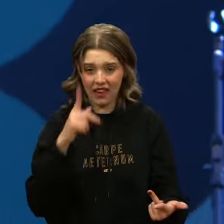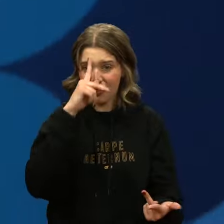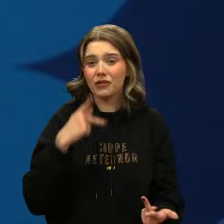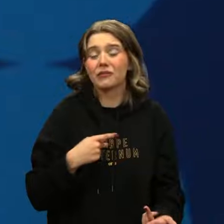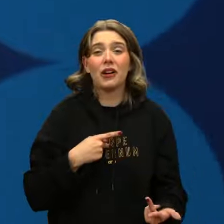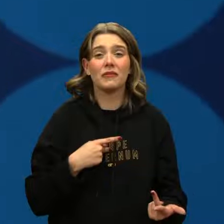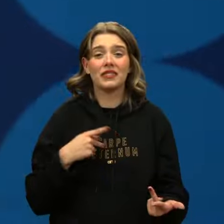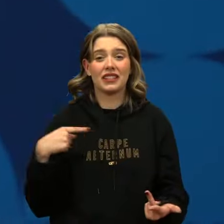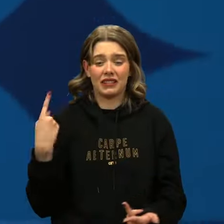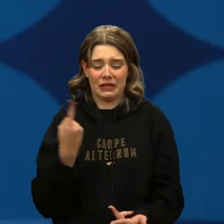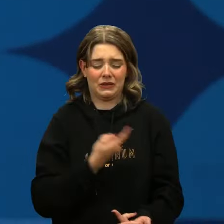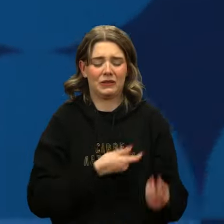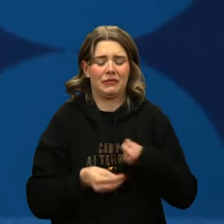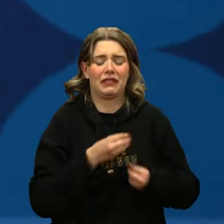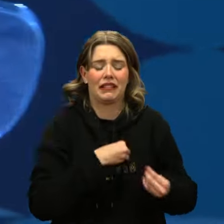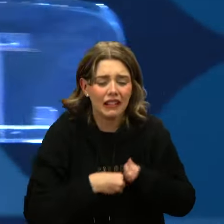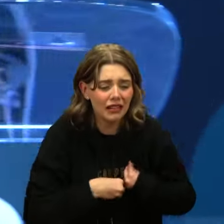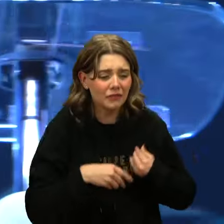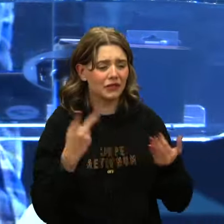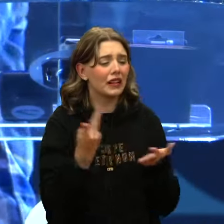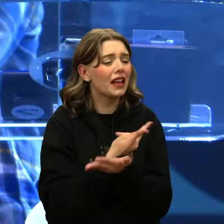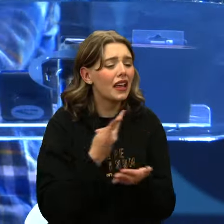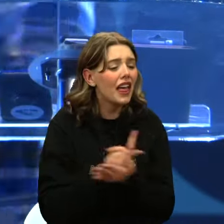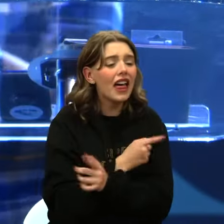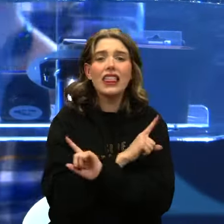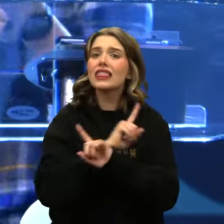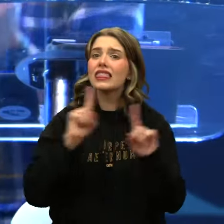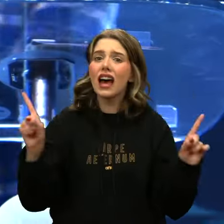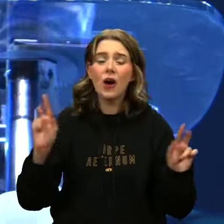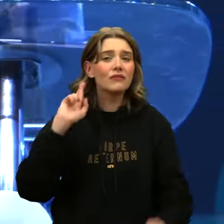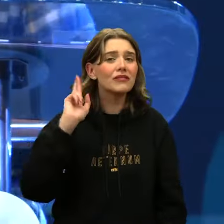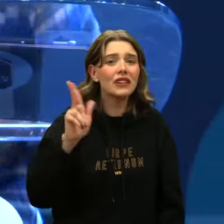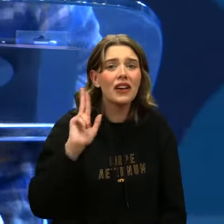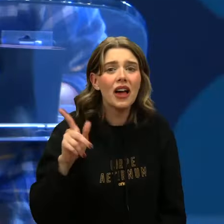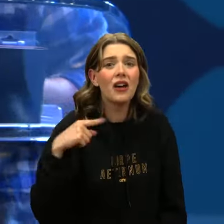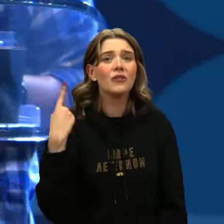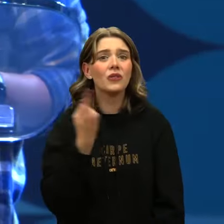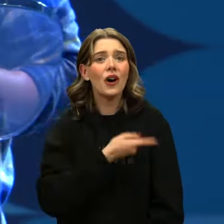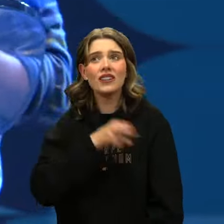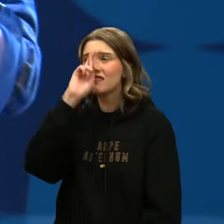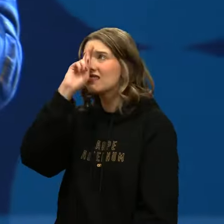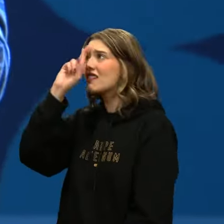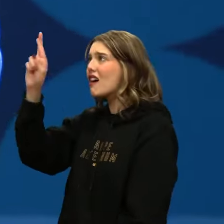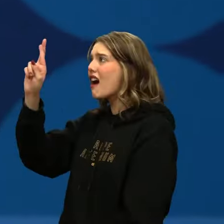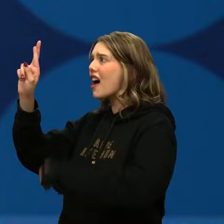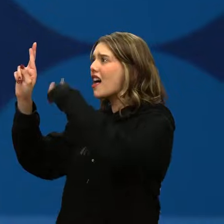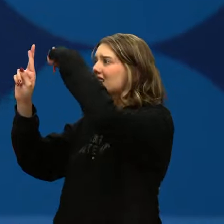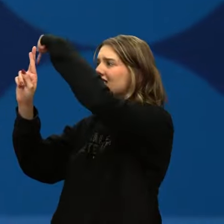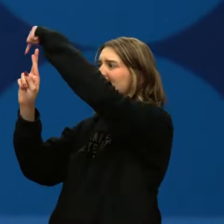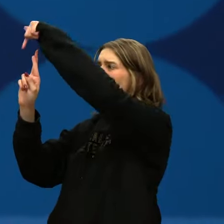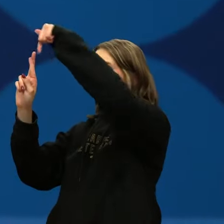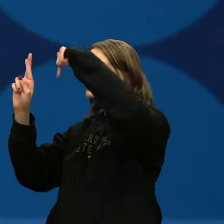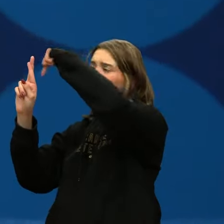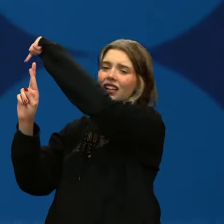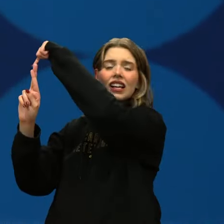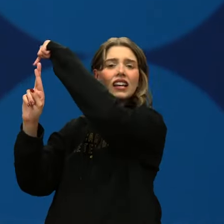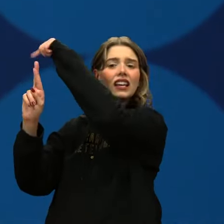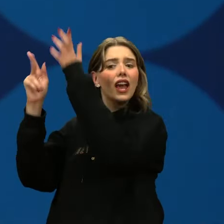uma constante. O nosso Senhor é firme. O nosso Senhor é santo. Mas Ele também é o